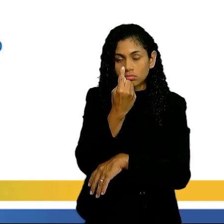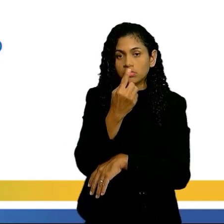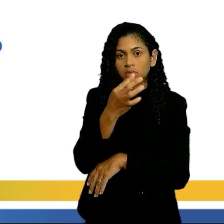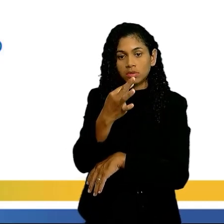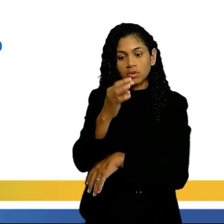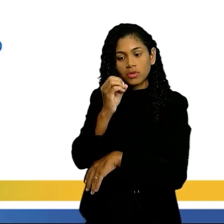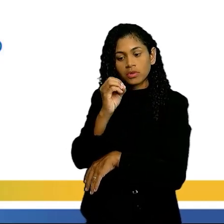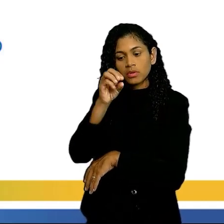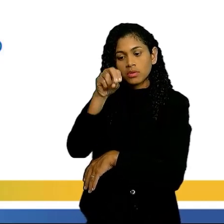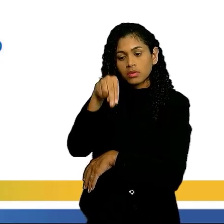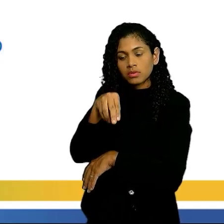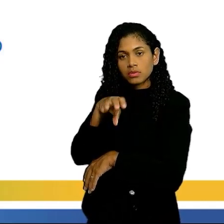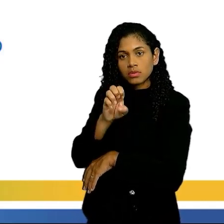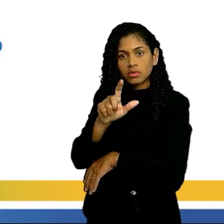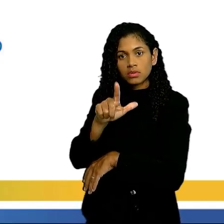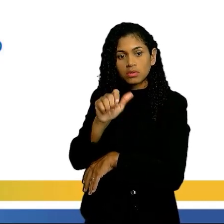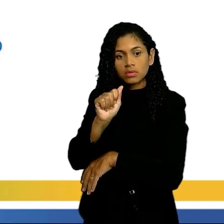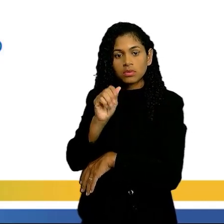de silo.